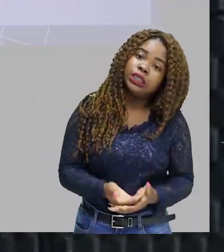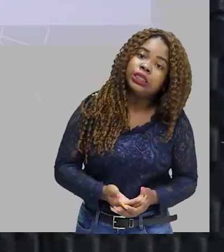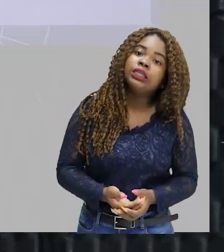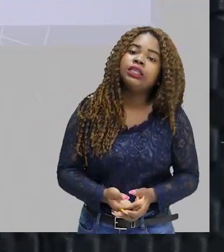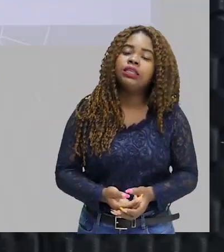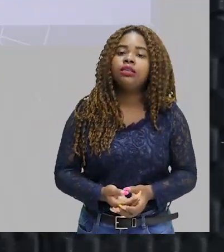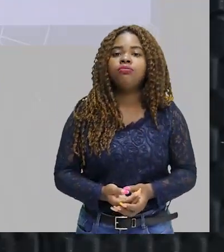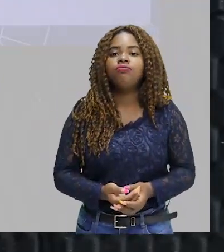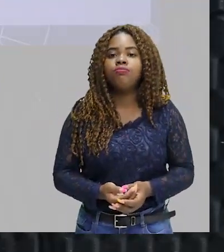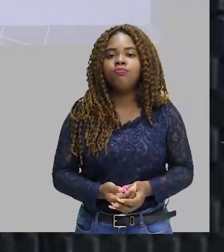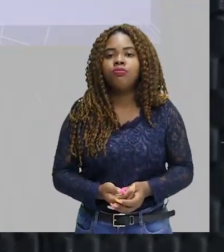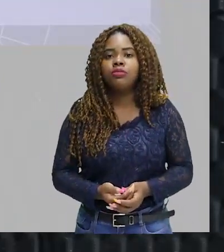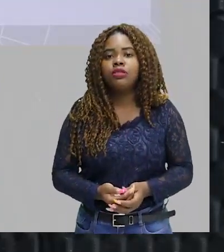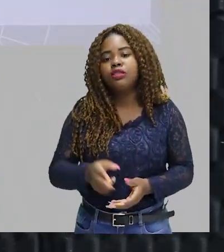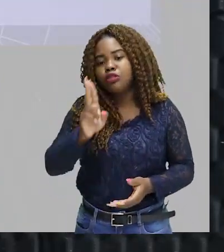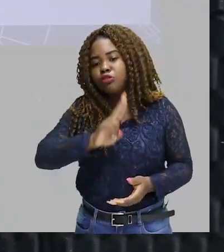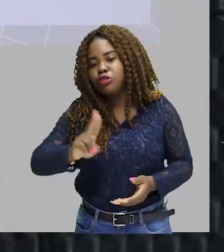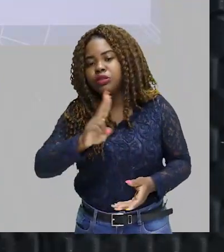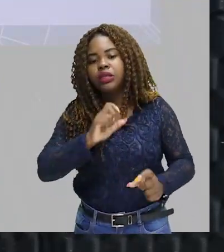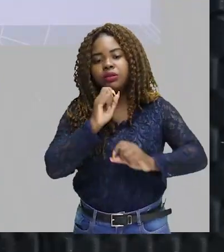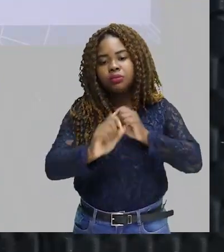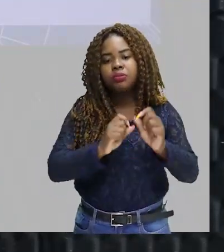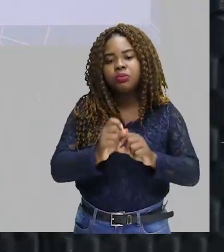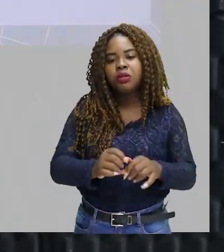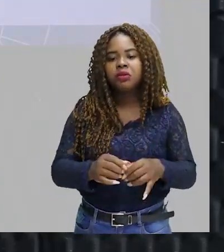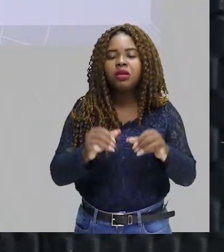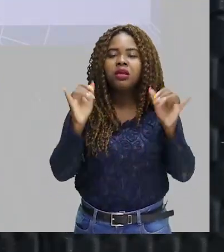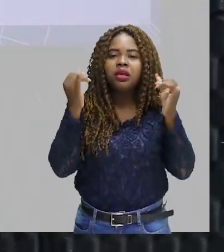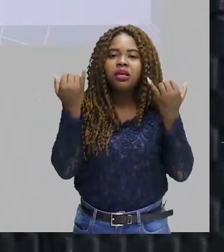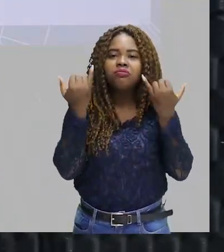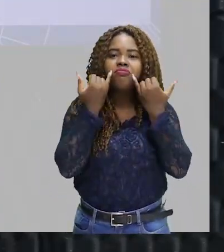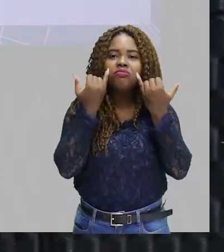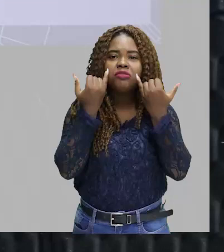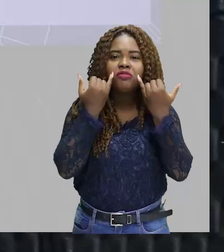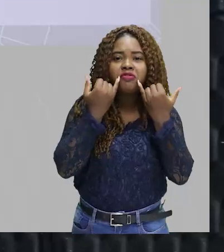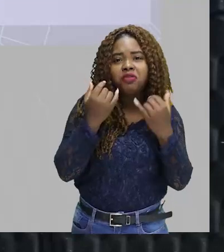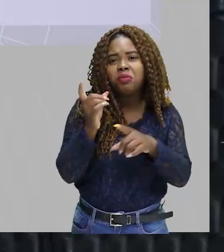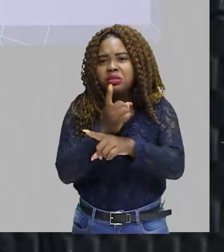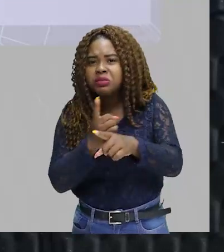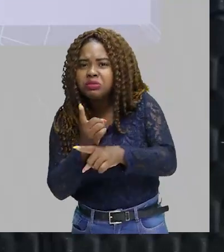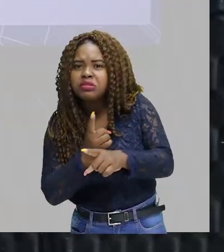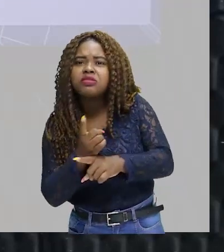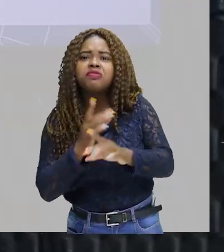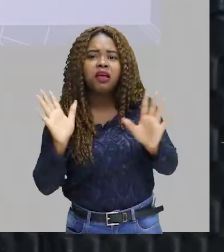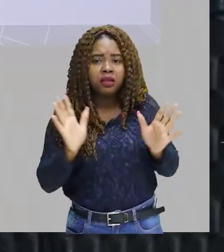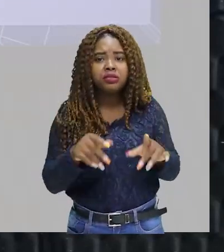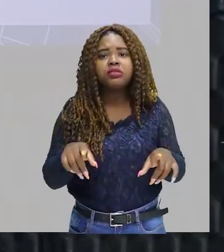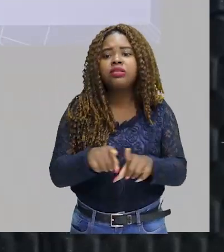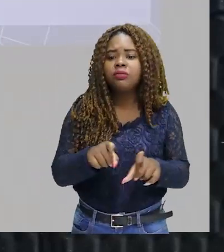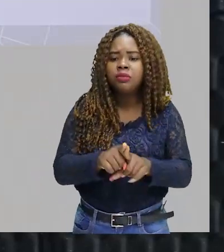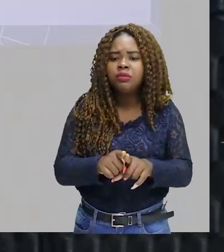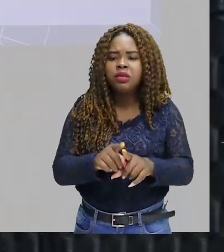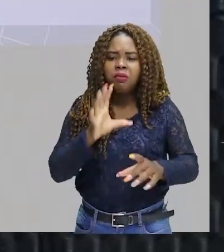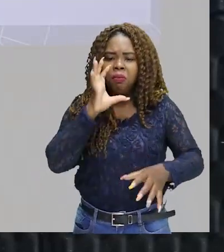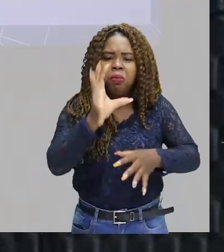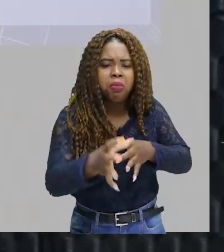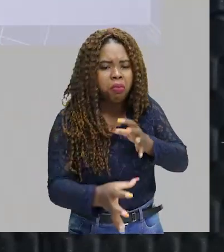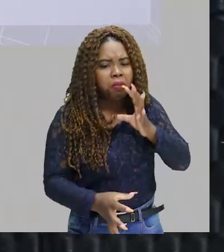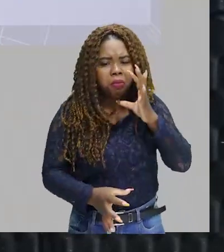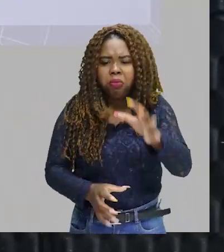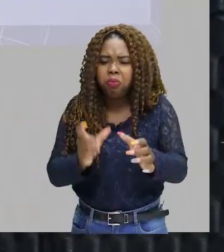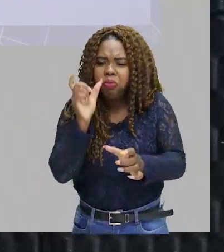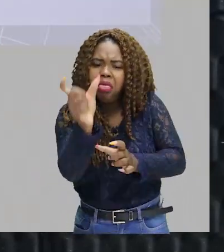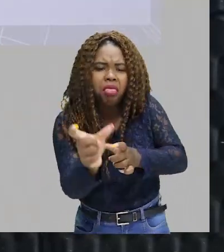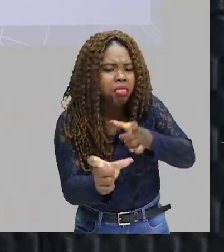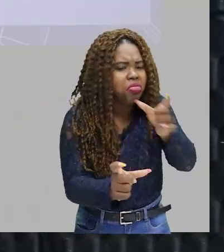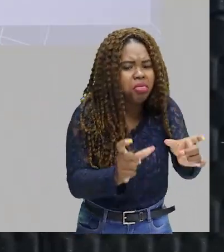sido utilizada para fake news, tem sido utilizada para o linchamento virtual. Então, a gente tem que observar